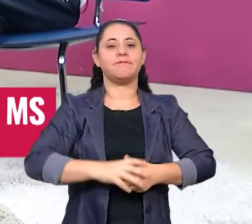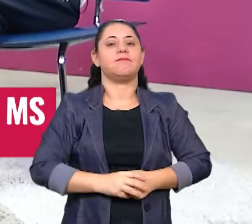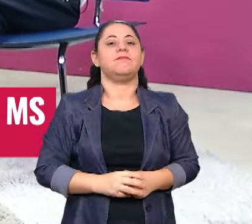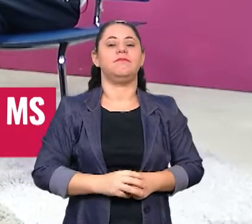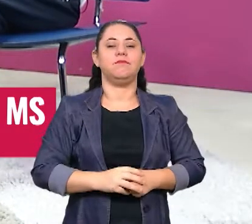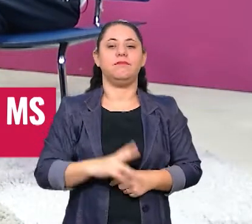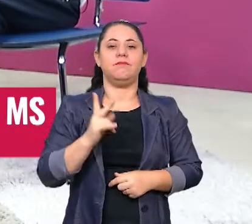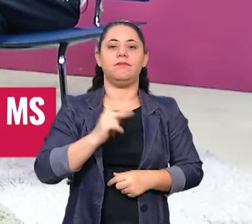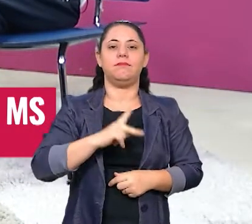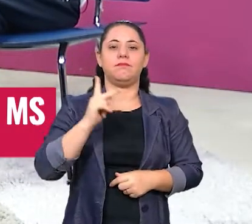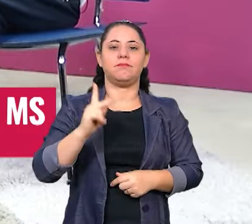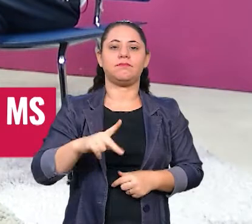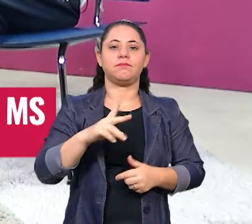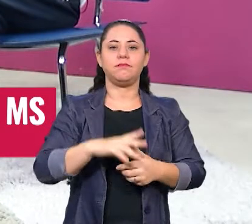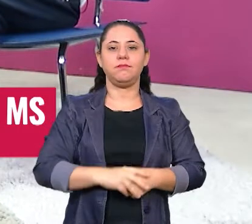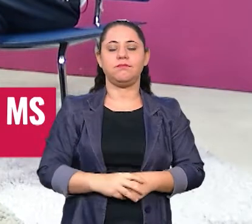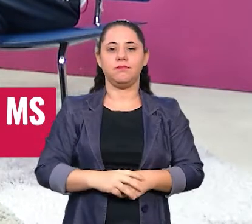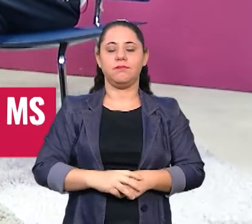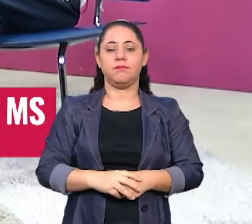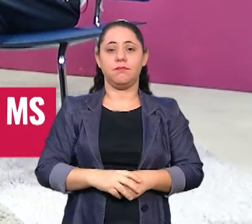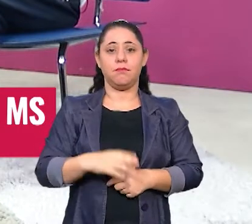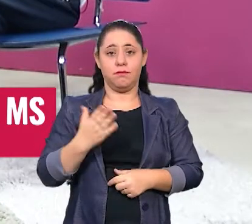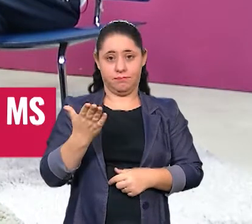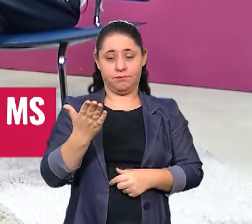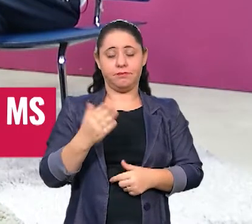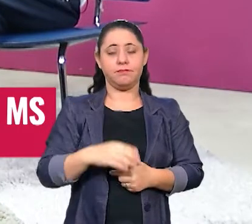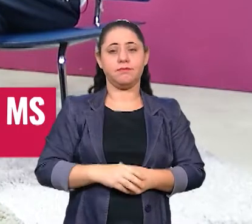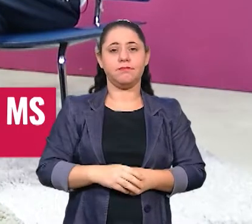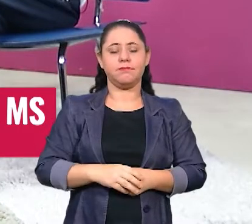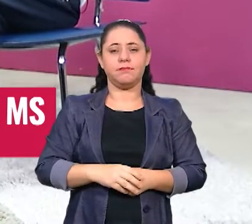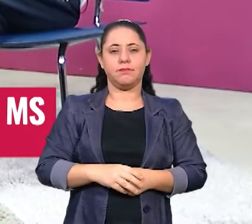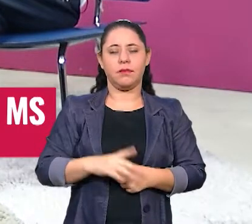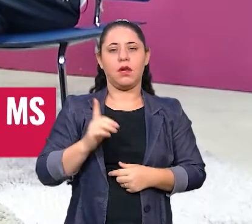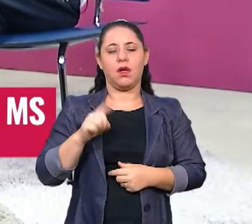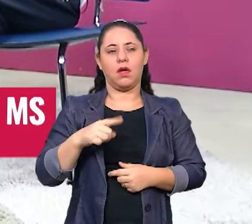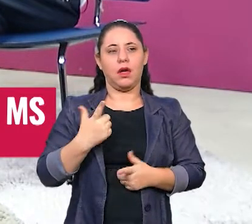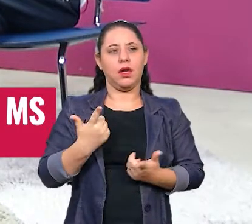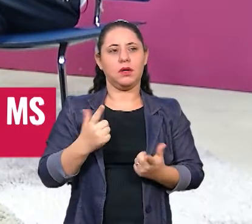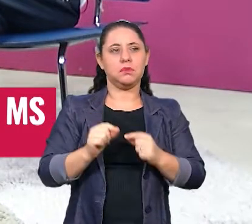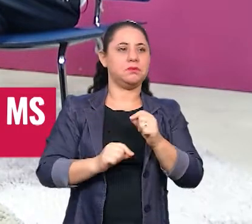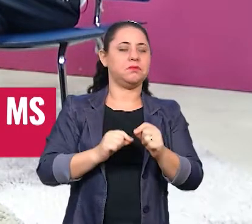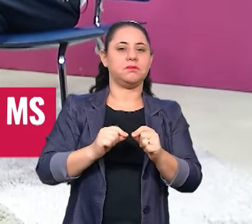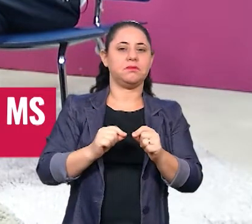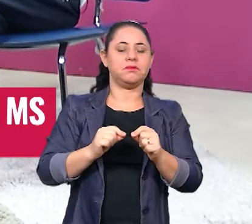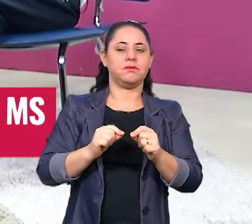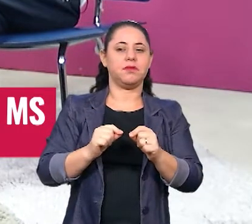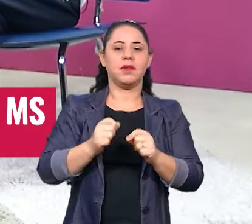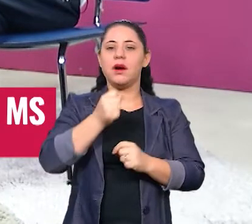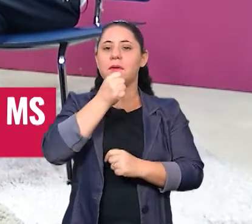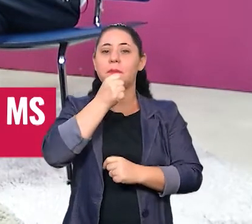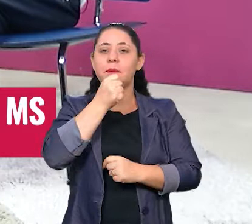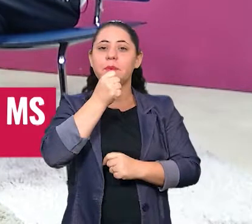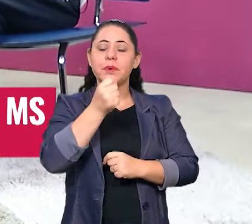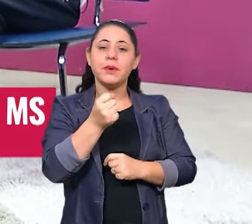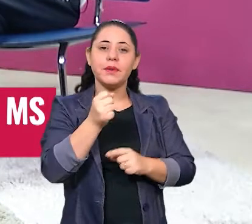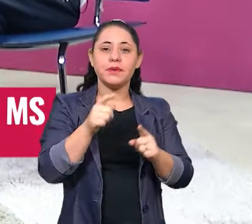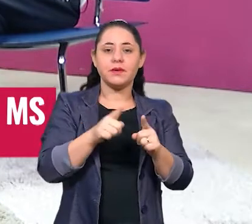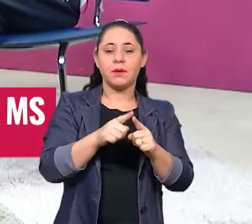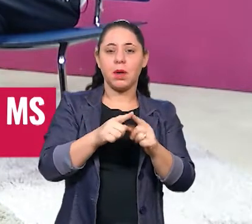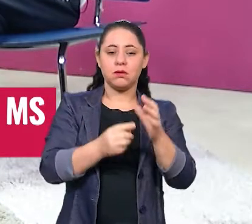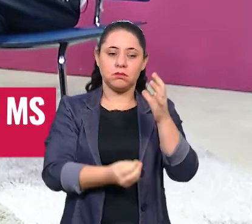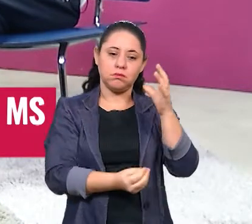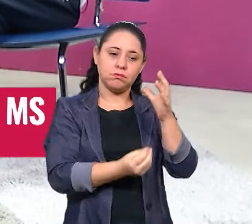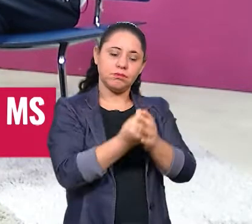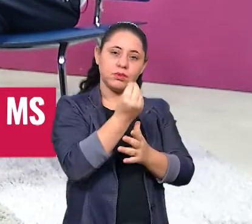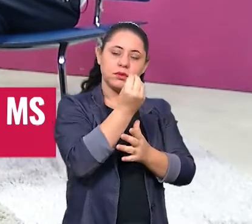Professora, a senhora, né, fora esse lado de apresentadora, é a fundadora de um projeto